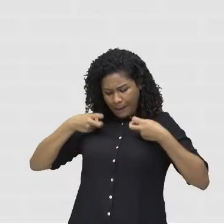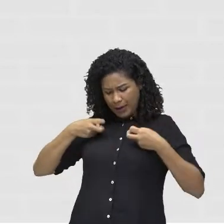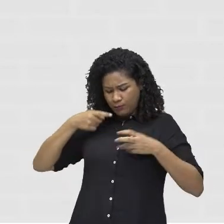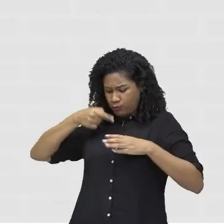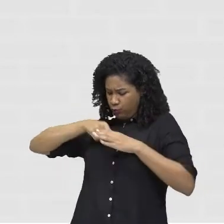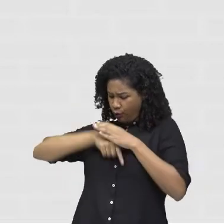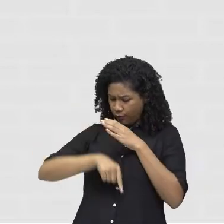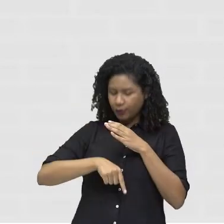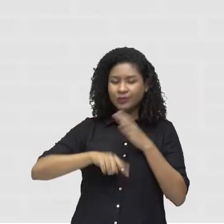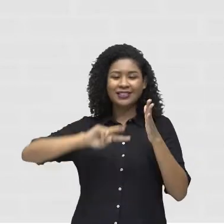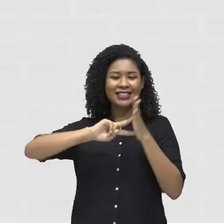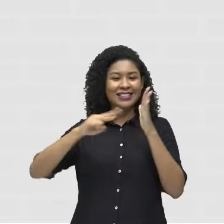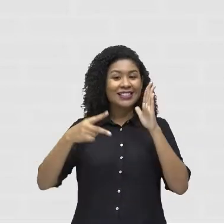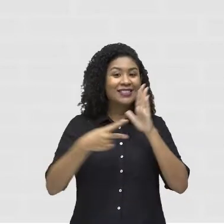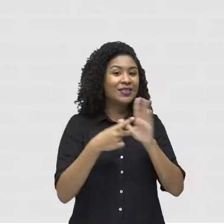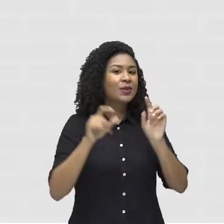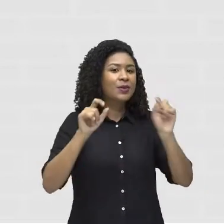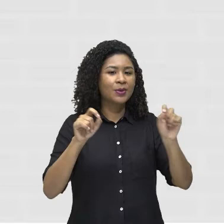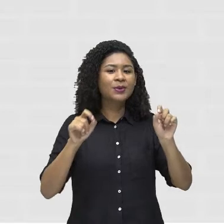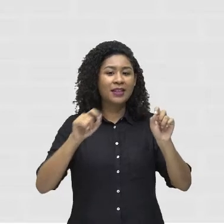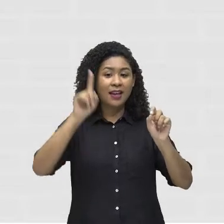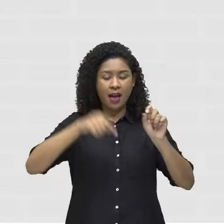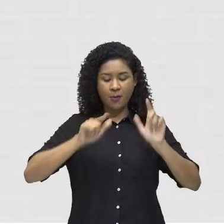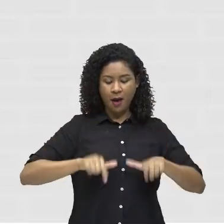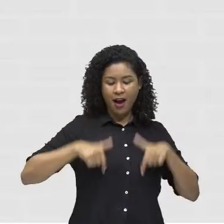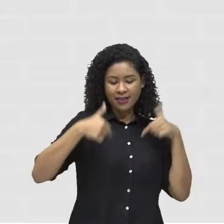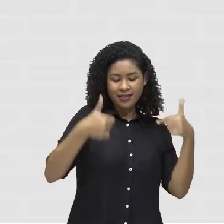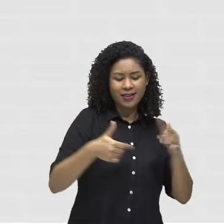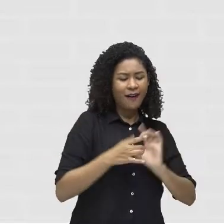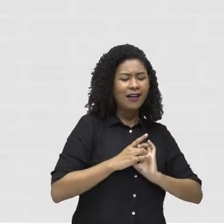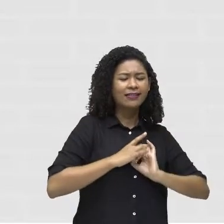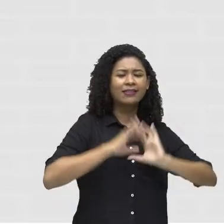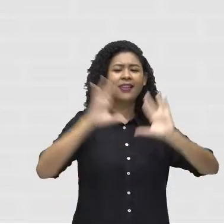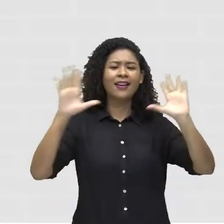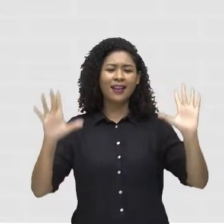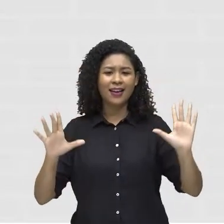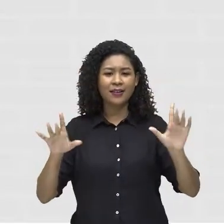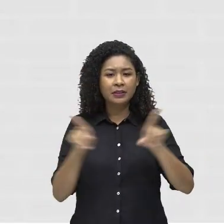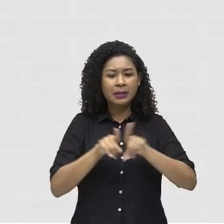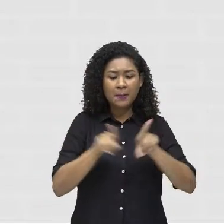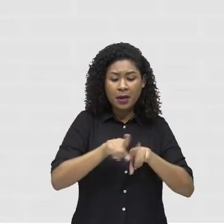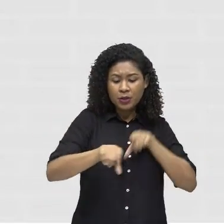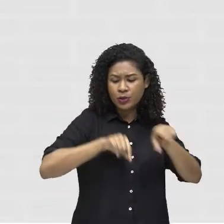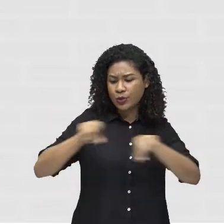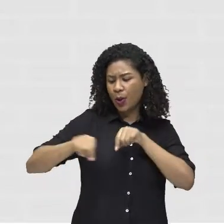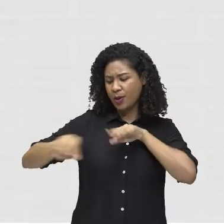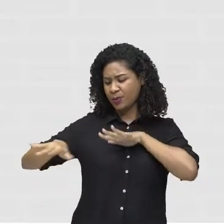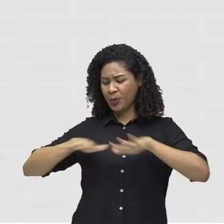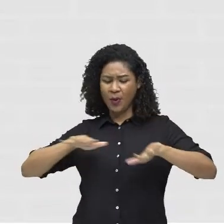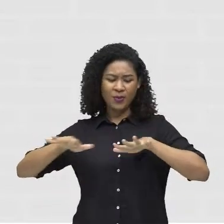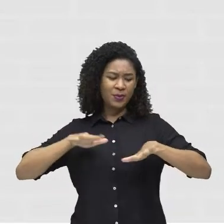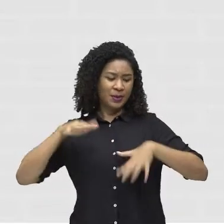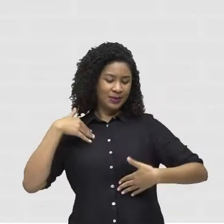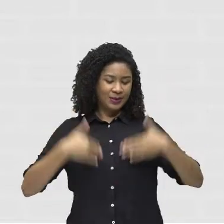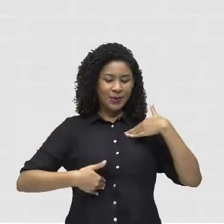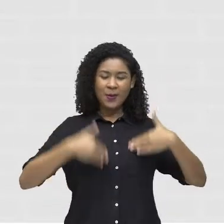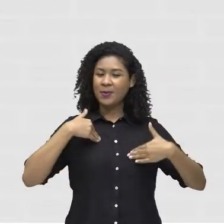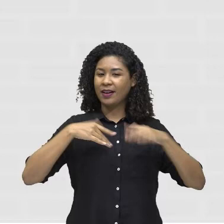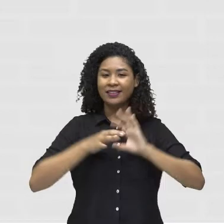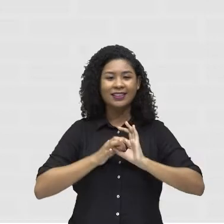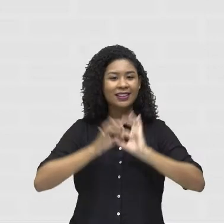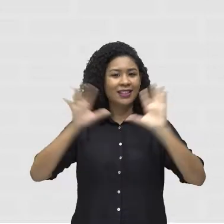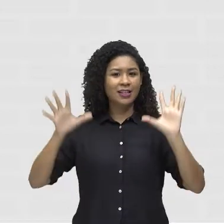o convite é voar com suas ações, com as suas atitudes e movimentos, mais alinhadas com